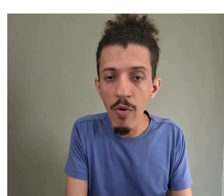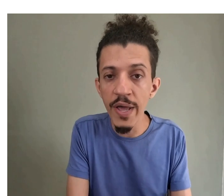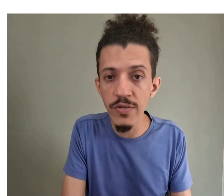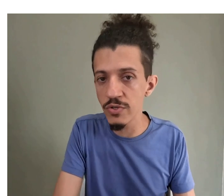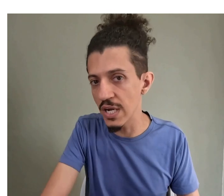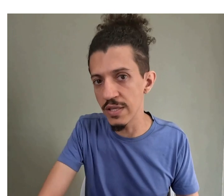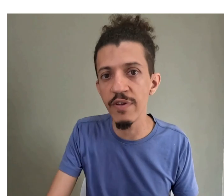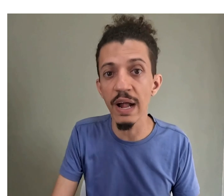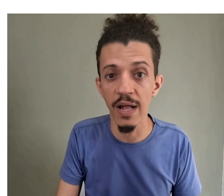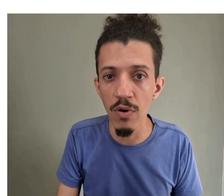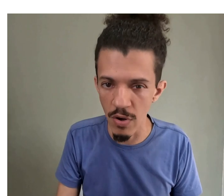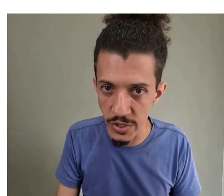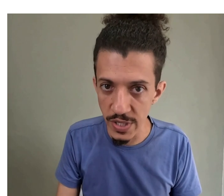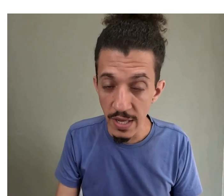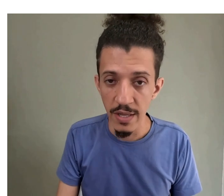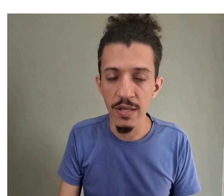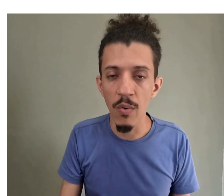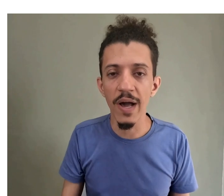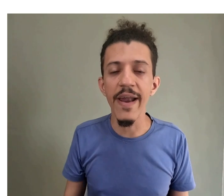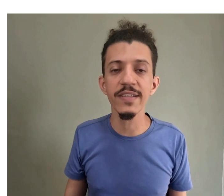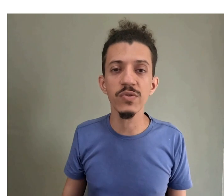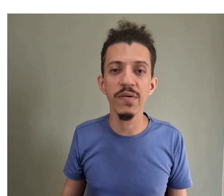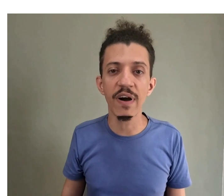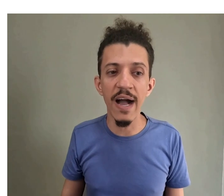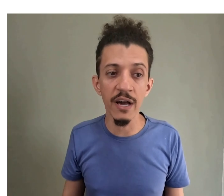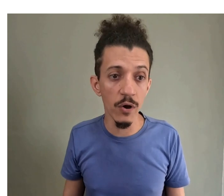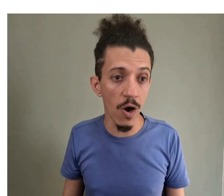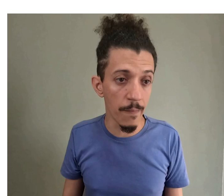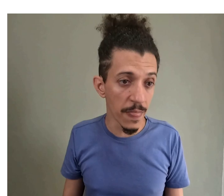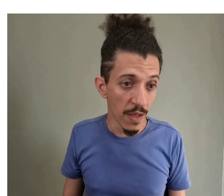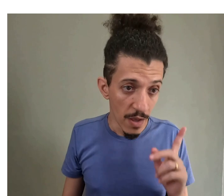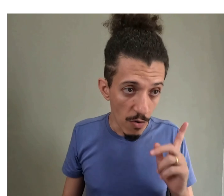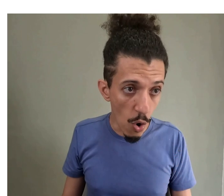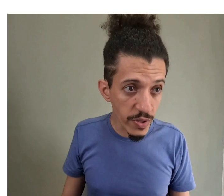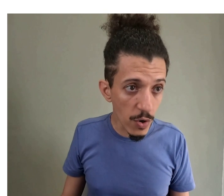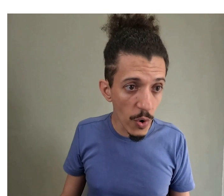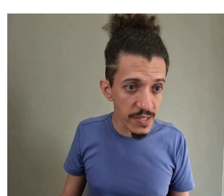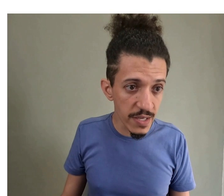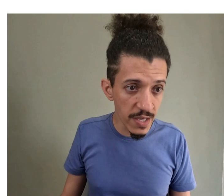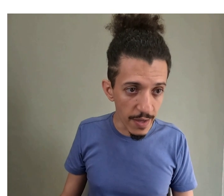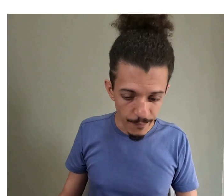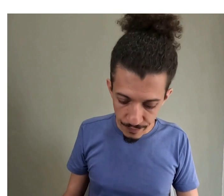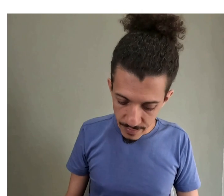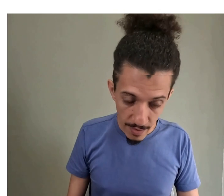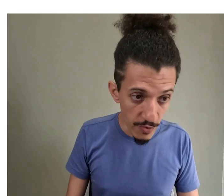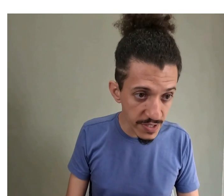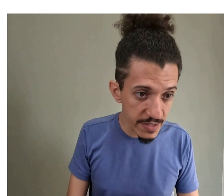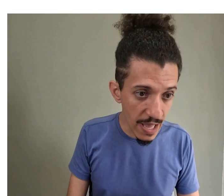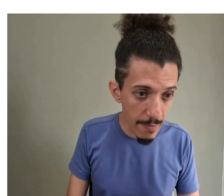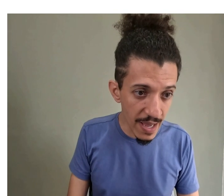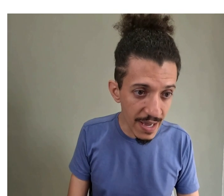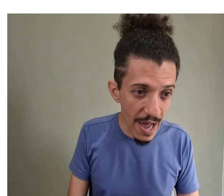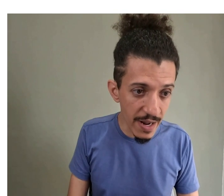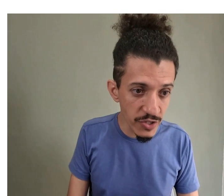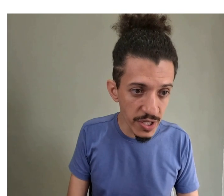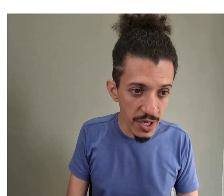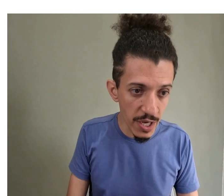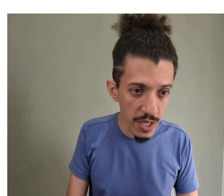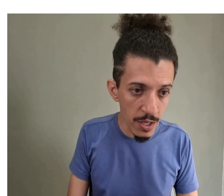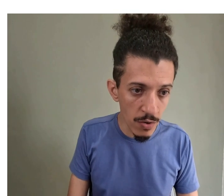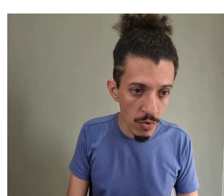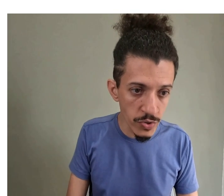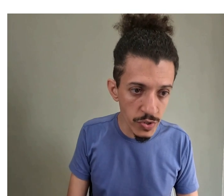corre o risco de já ter virado o lote. Então, garante sua vaga. E ó, outra coisa aqui, você tem a minha